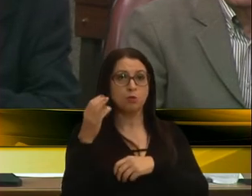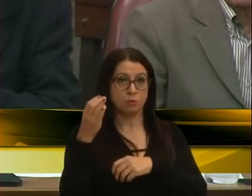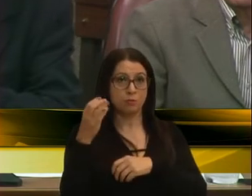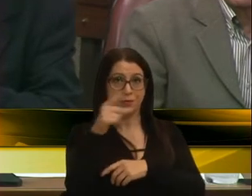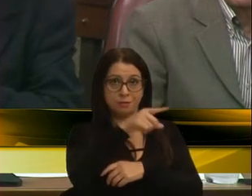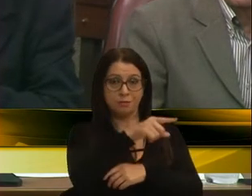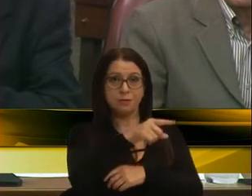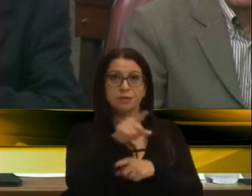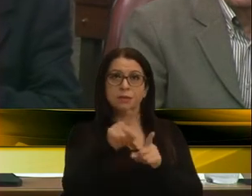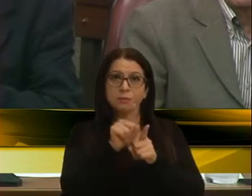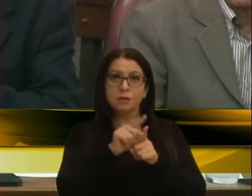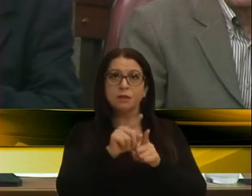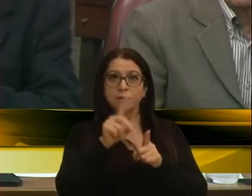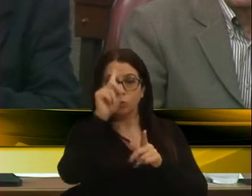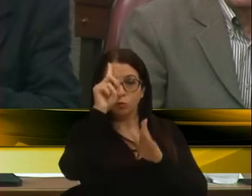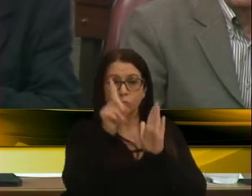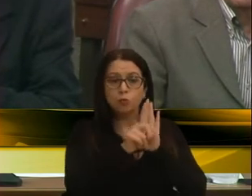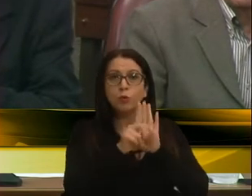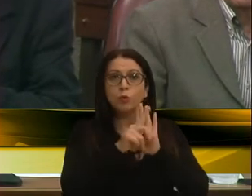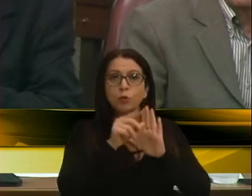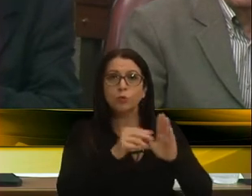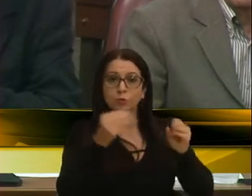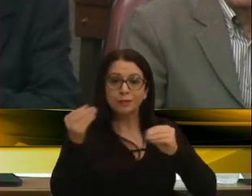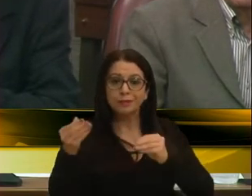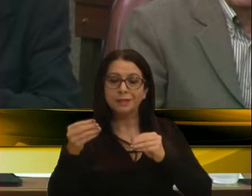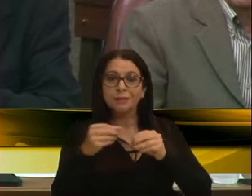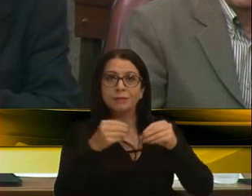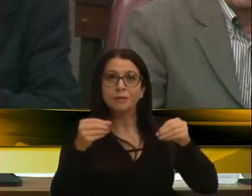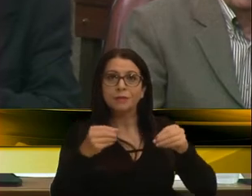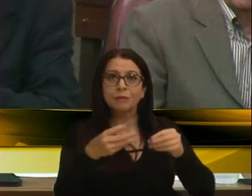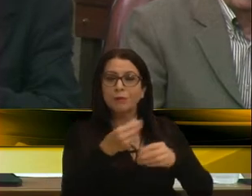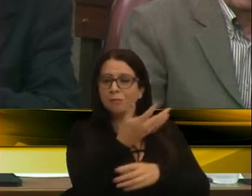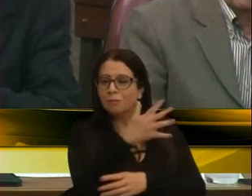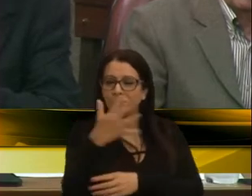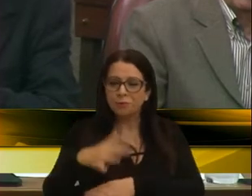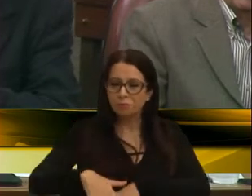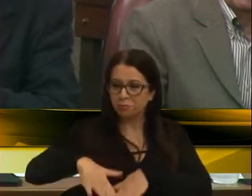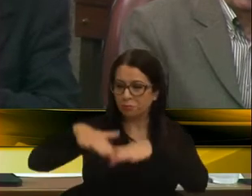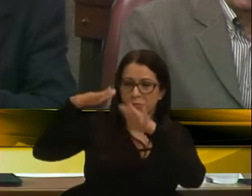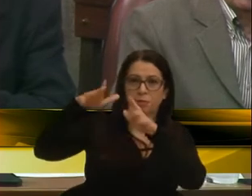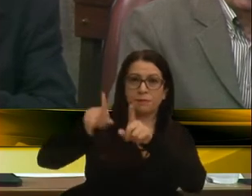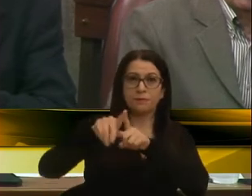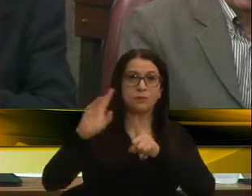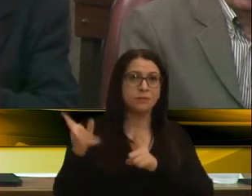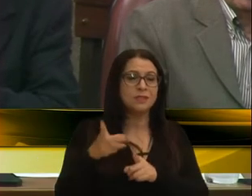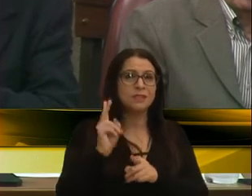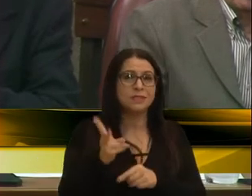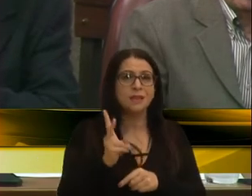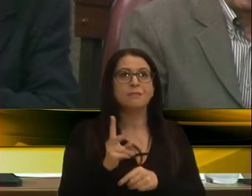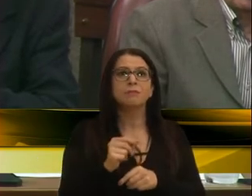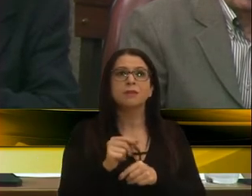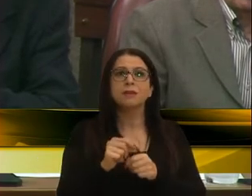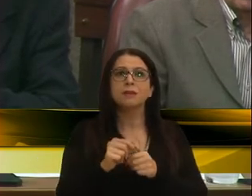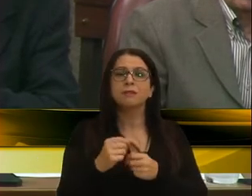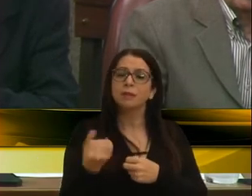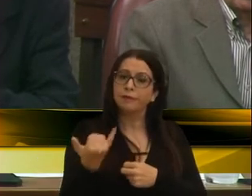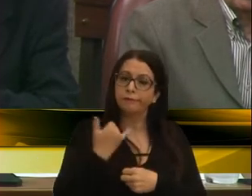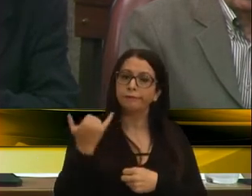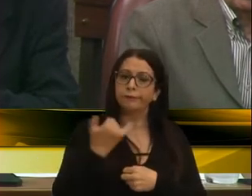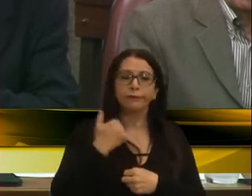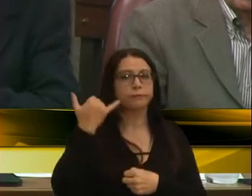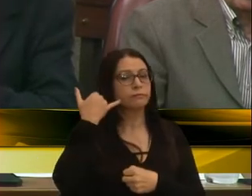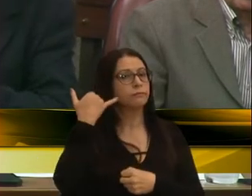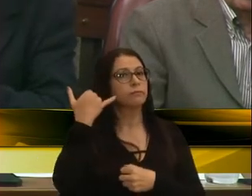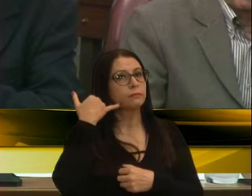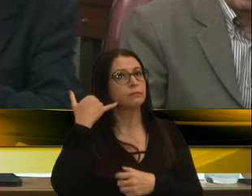um empresário aí, e que tem um terreno ao lado, cheio de capoeira. E assim, na sequência, toda hora a gente recebe